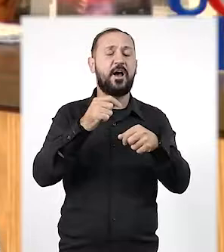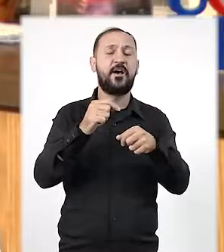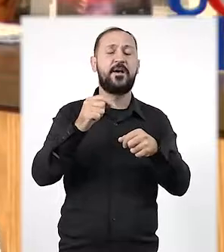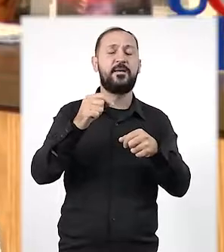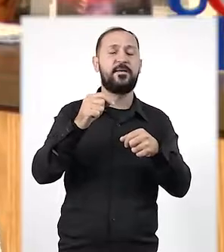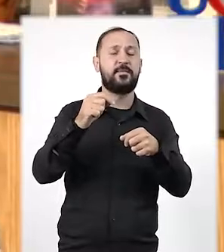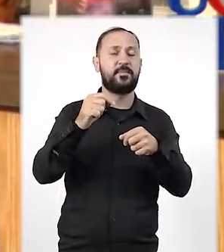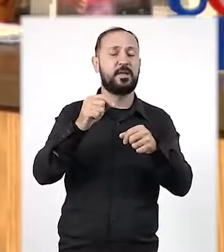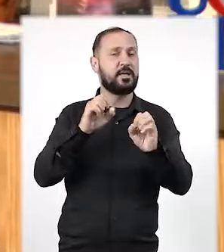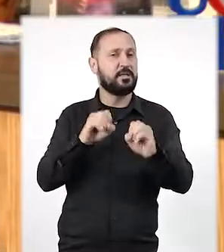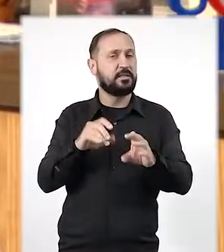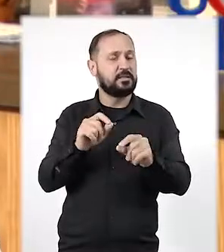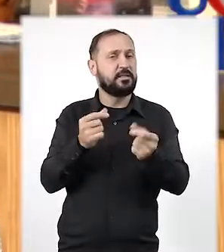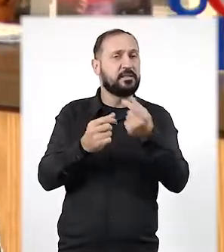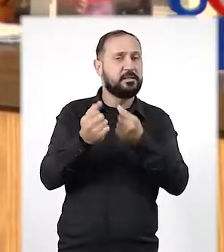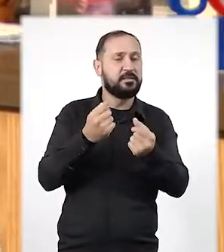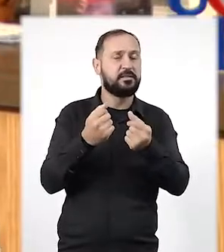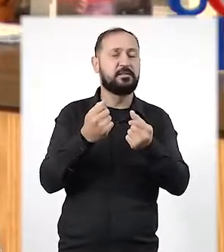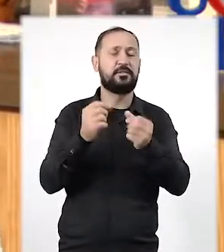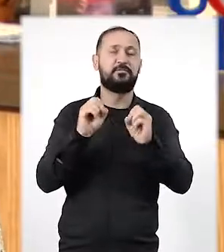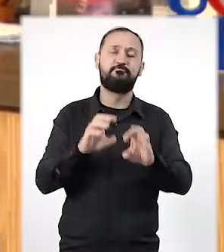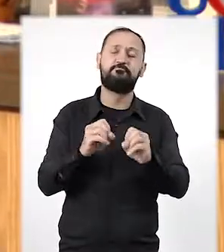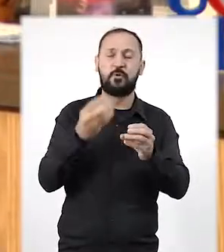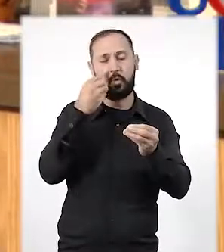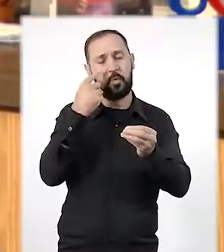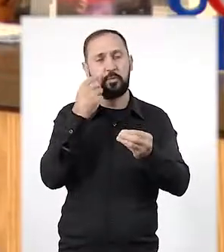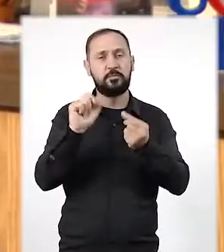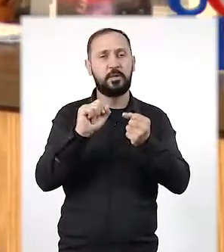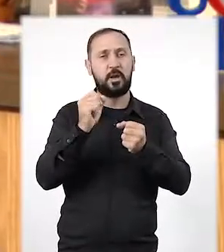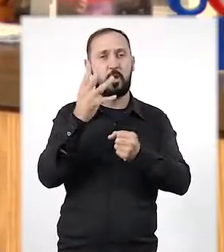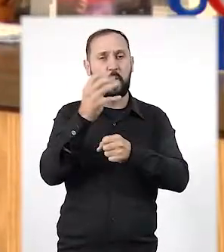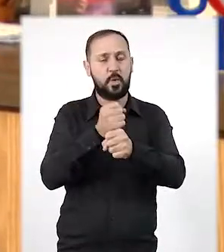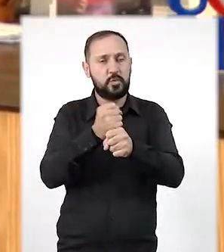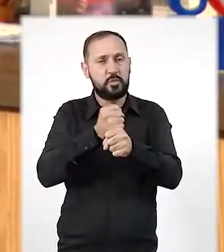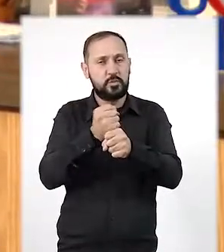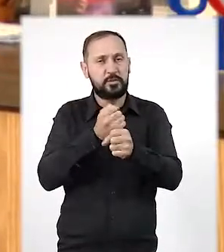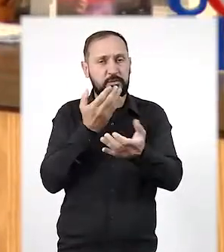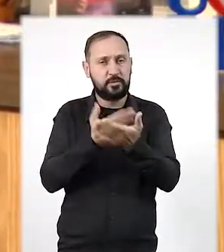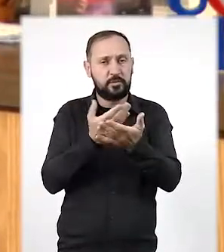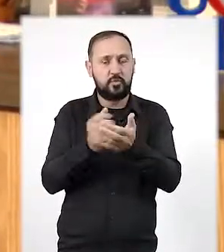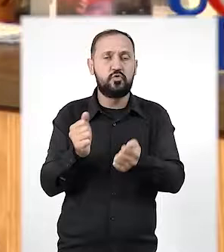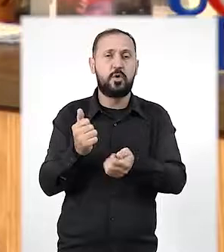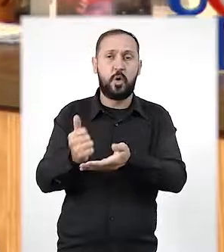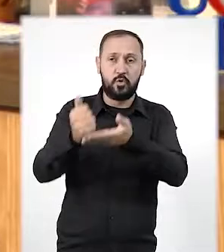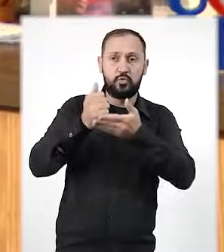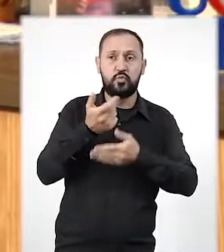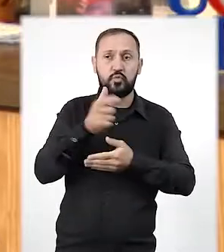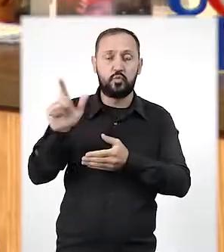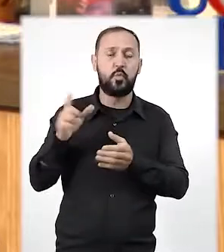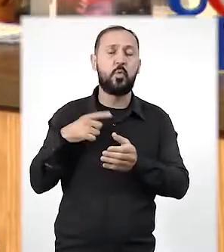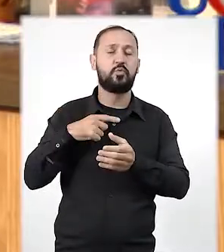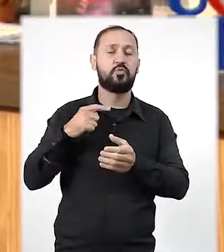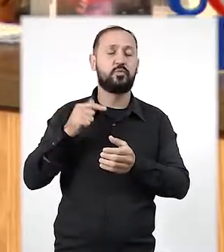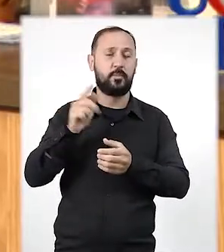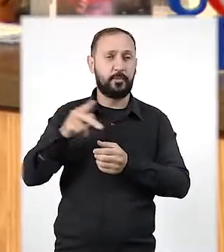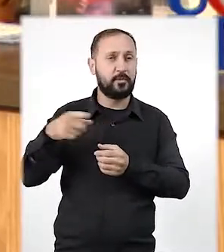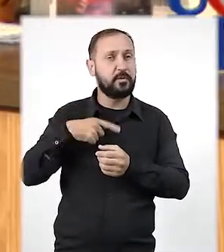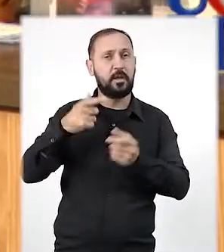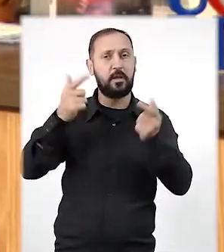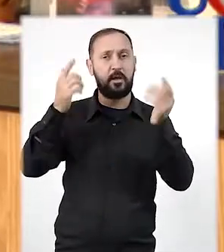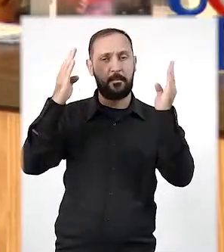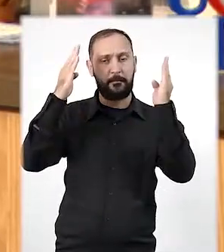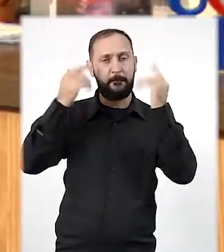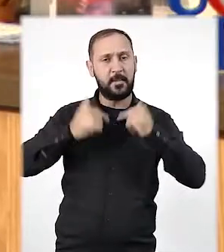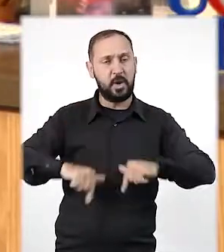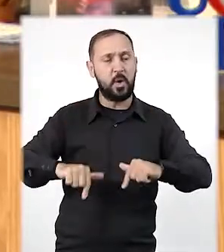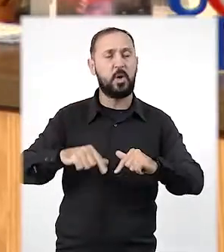vamos correlacionar educação financeira com comportamento para o meio ambiente. E durante os 4 anos, com a ajuda dos outros professores do grupo, tem biólogos e